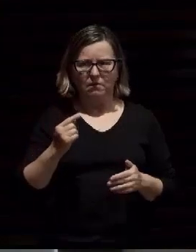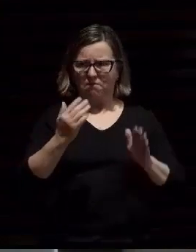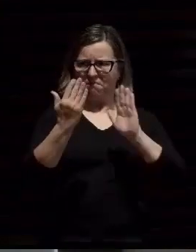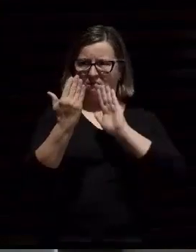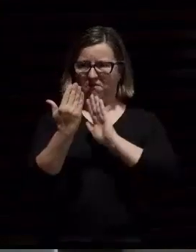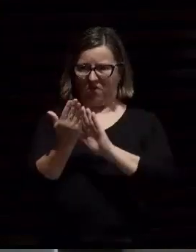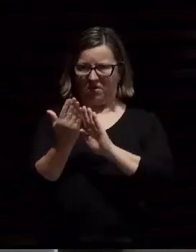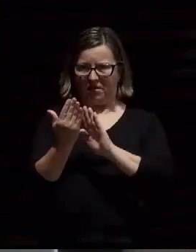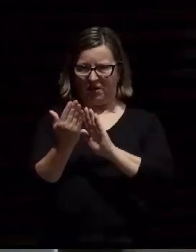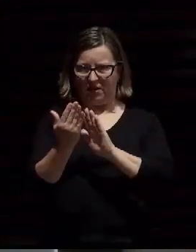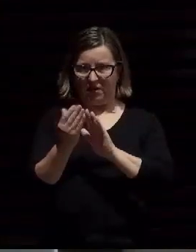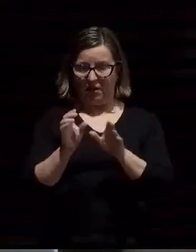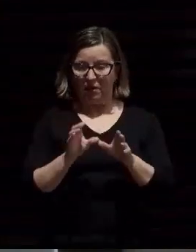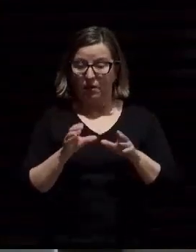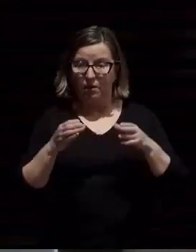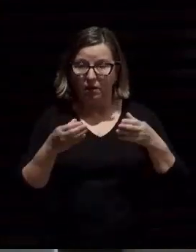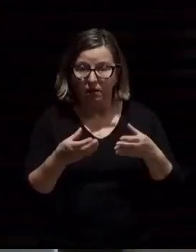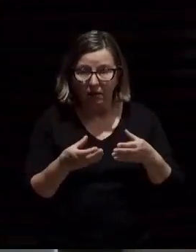eles tinham,